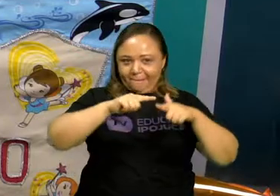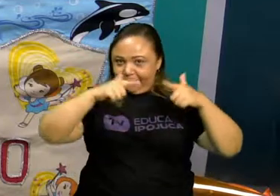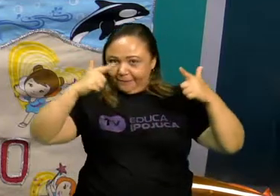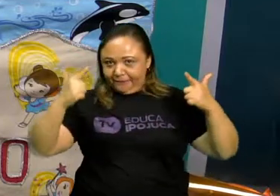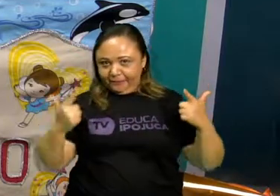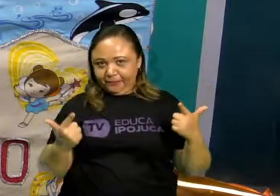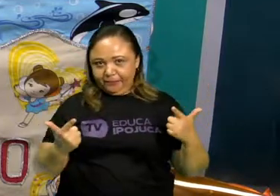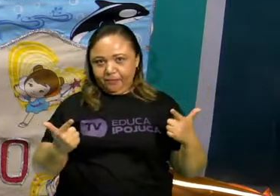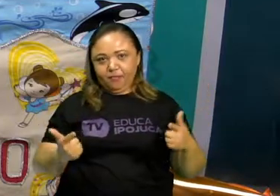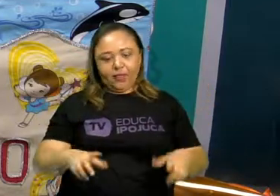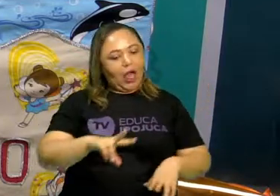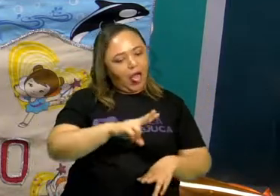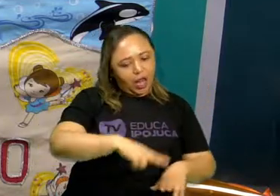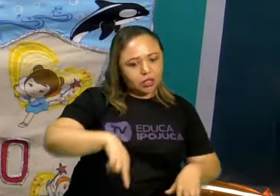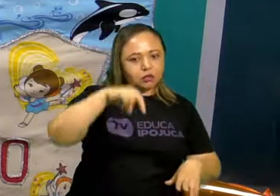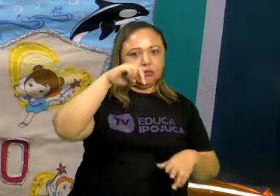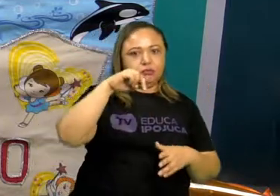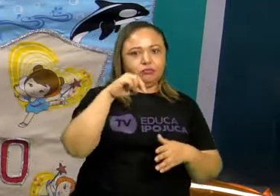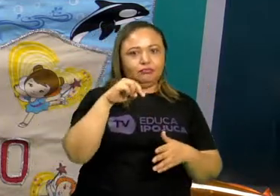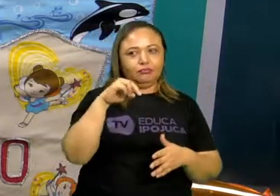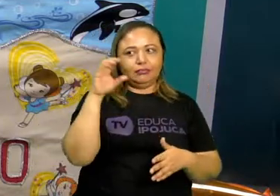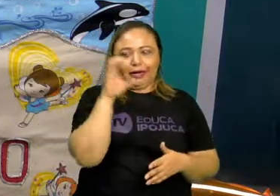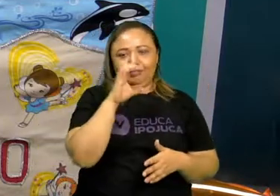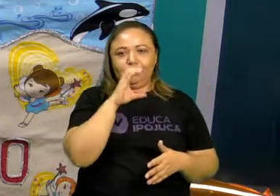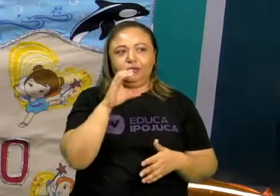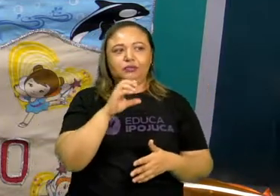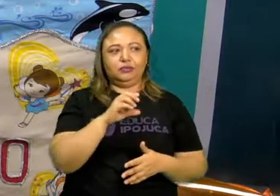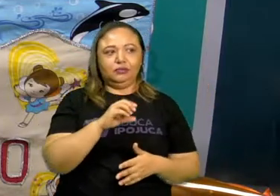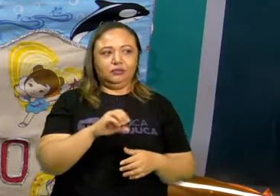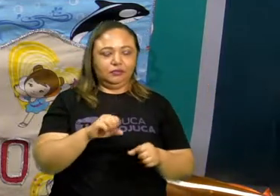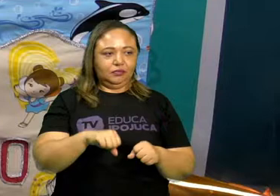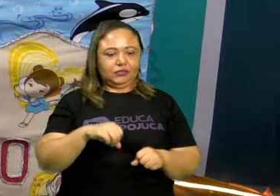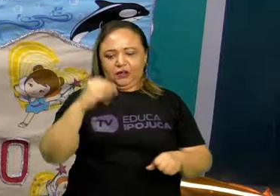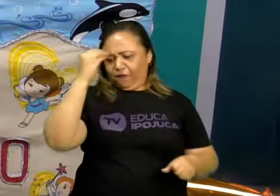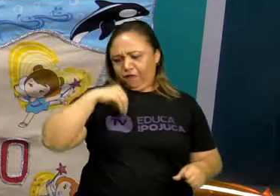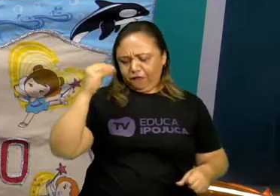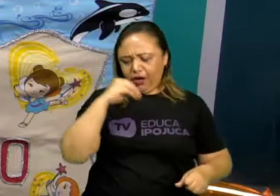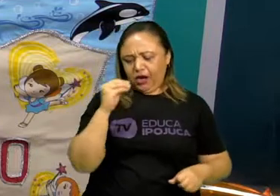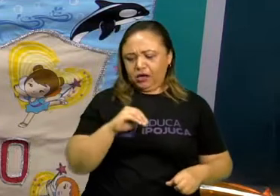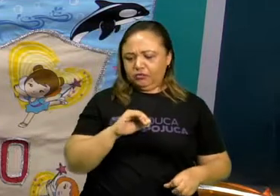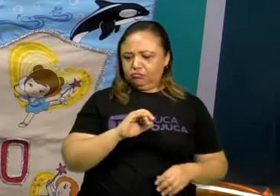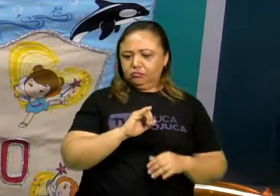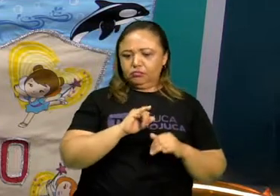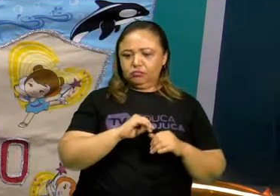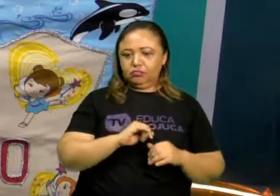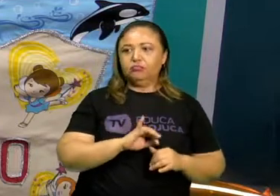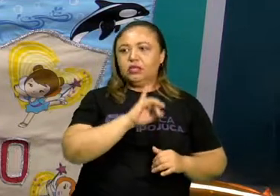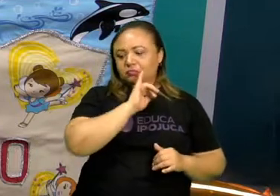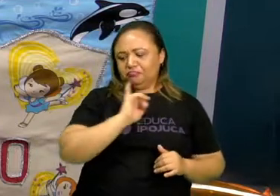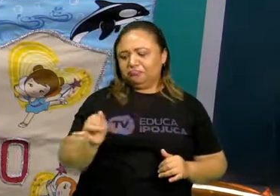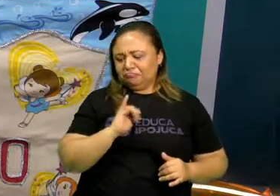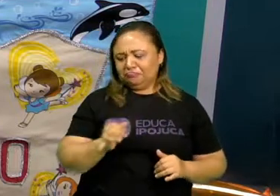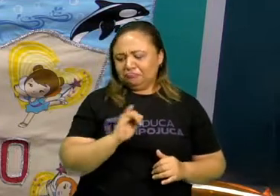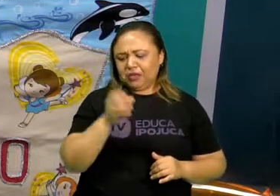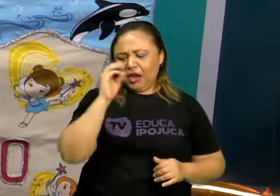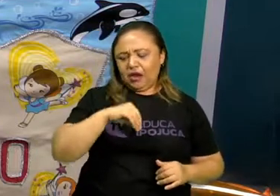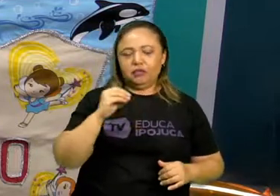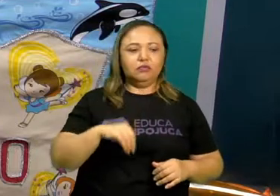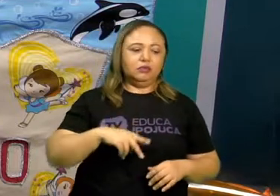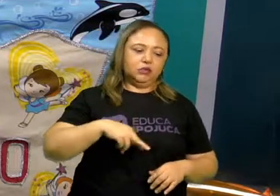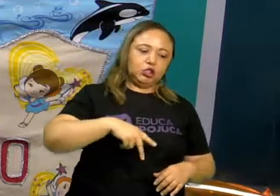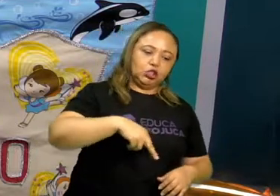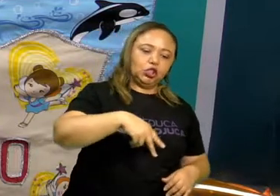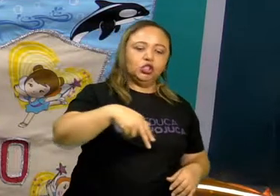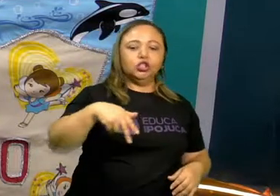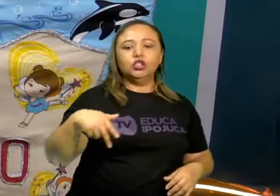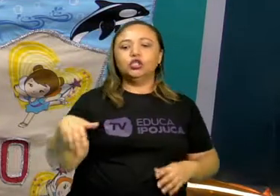aí... Ela se levantou. Que cadeira fraca! Não é? Não é isso, Leiturinha? Não é? E foi andando.